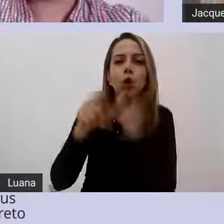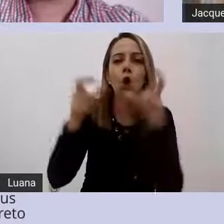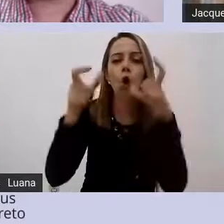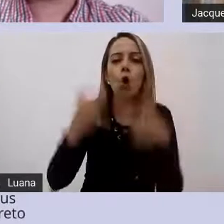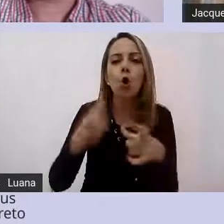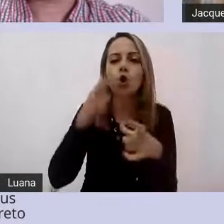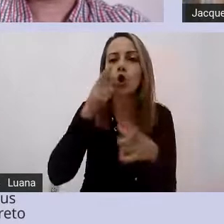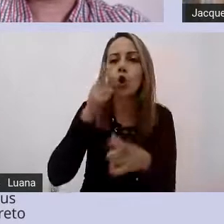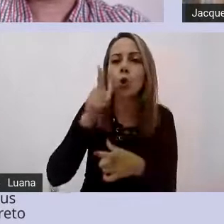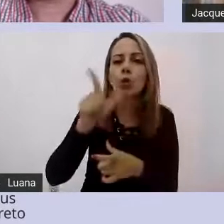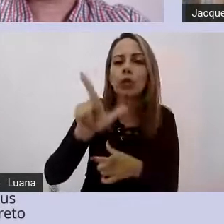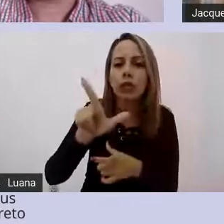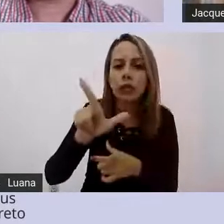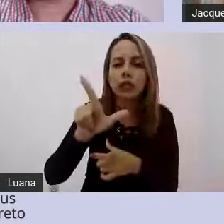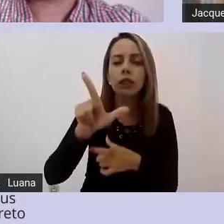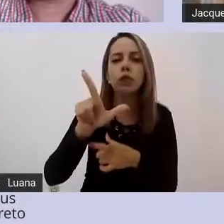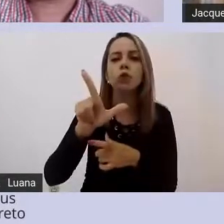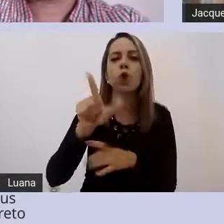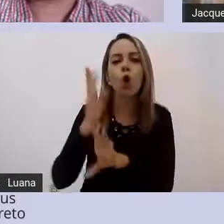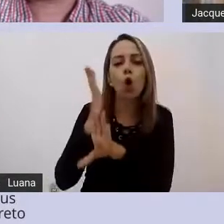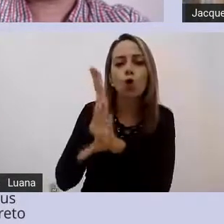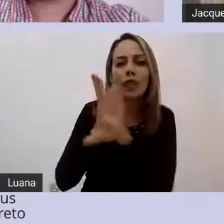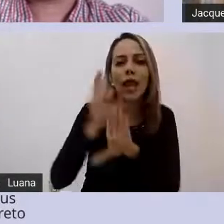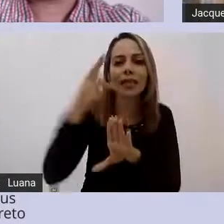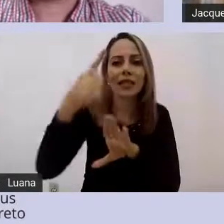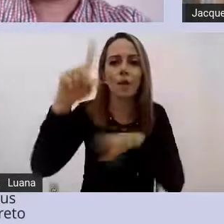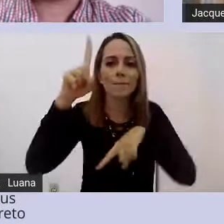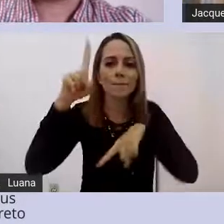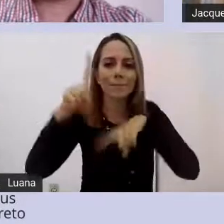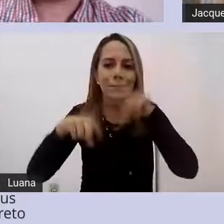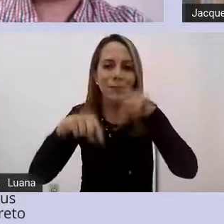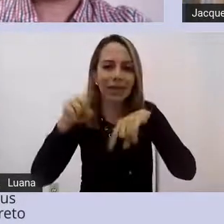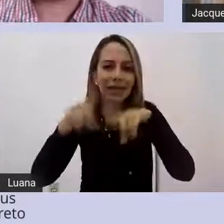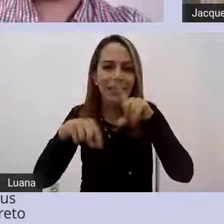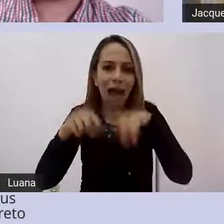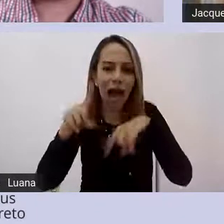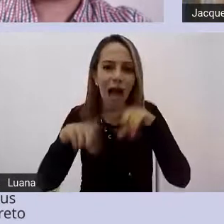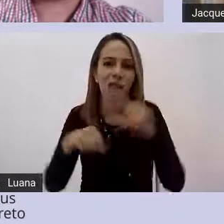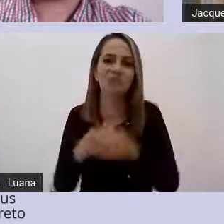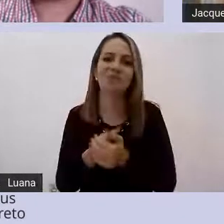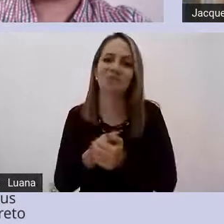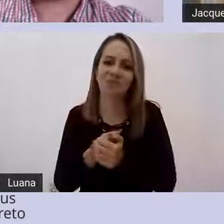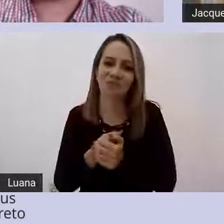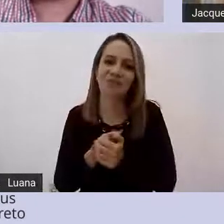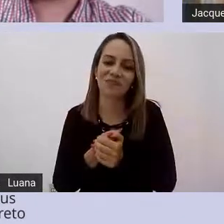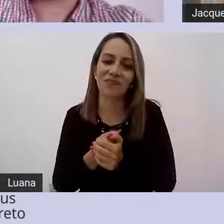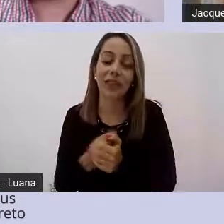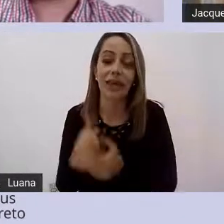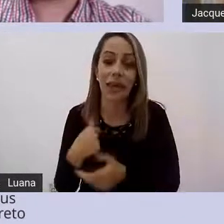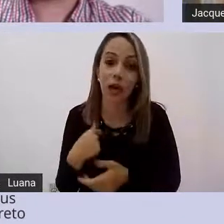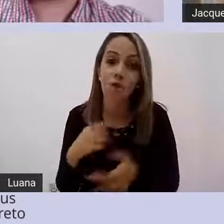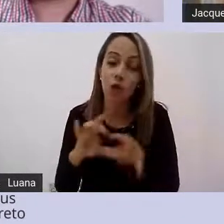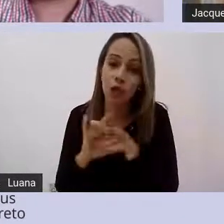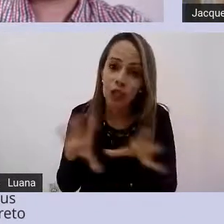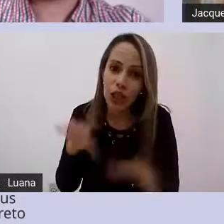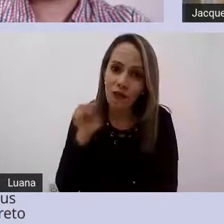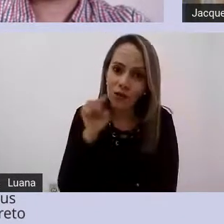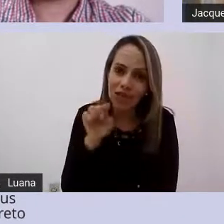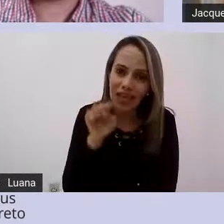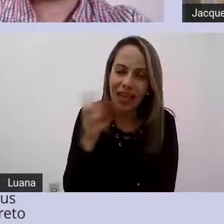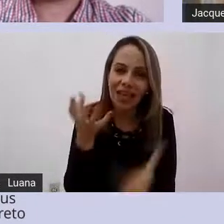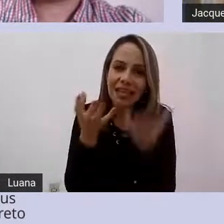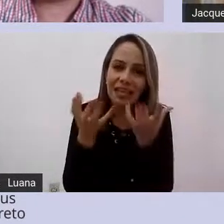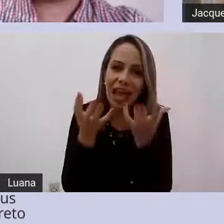se depois você quiser focar nessa questão, eu vou deixar... você quer fazer